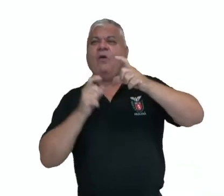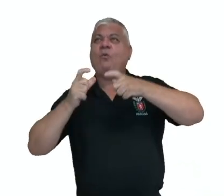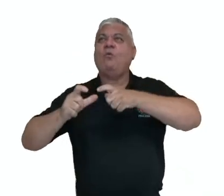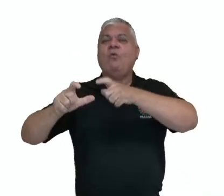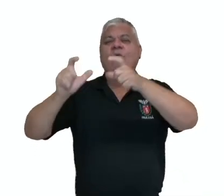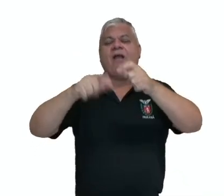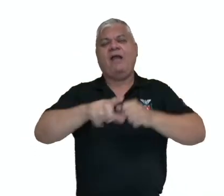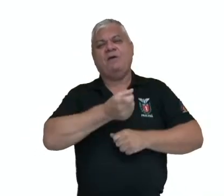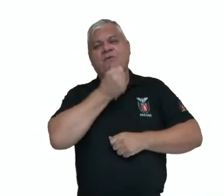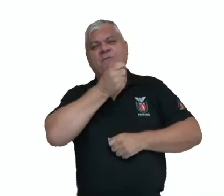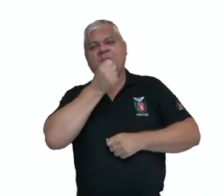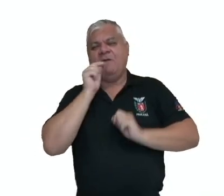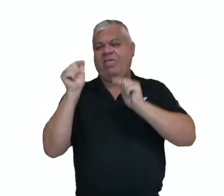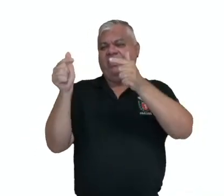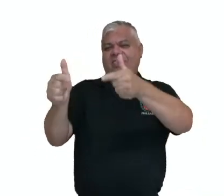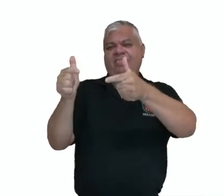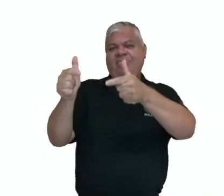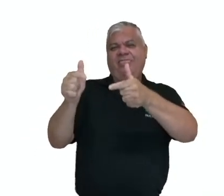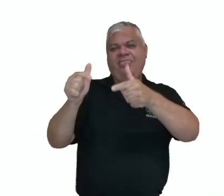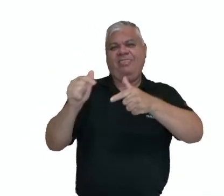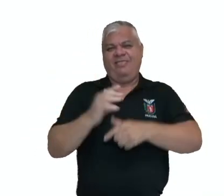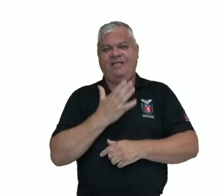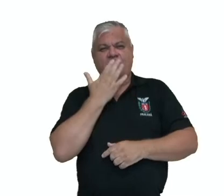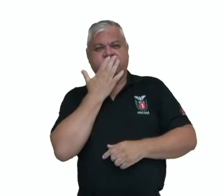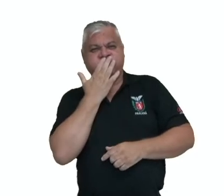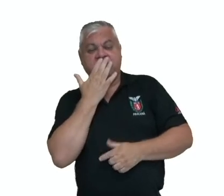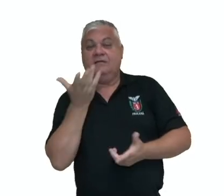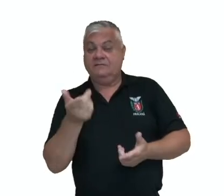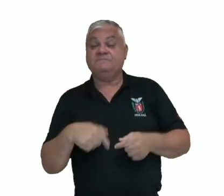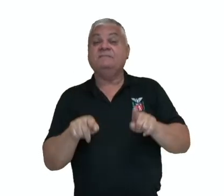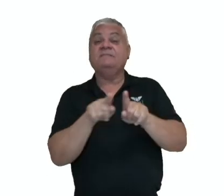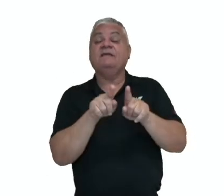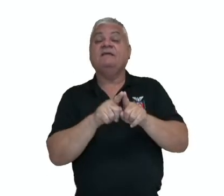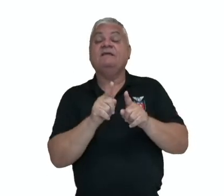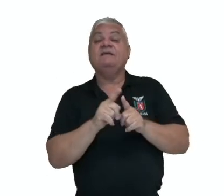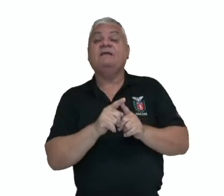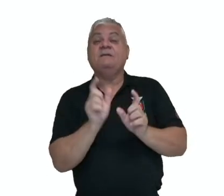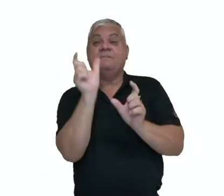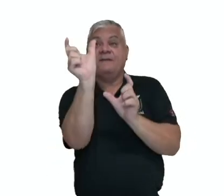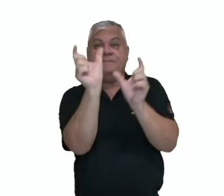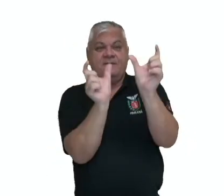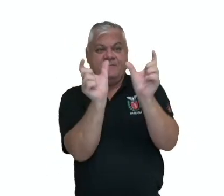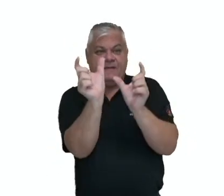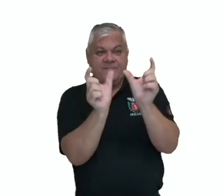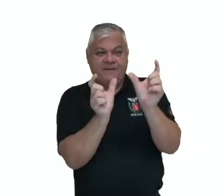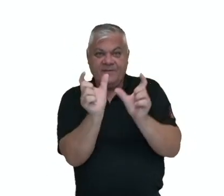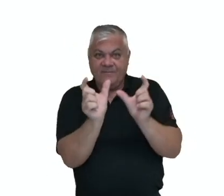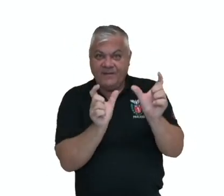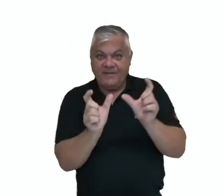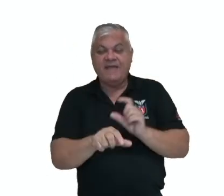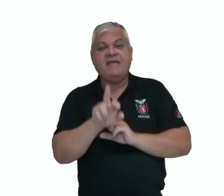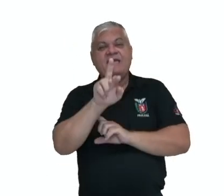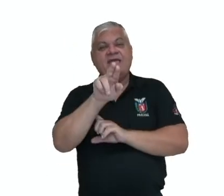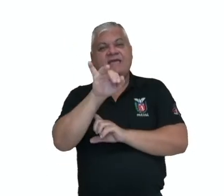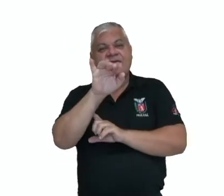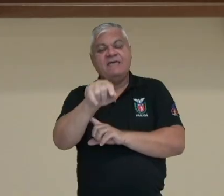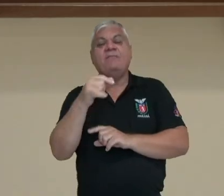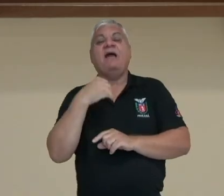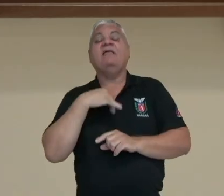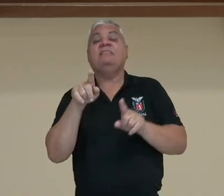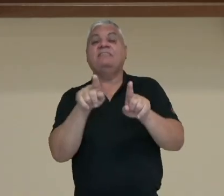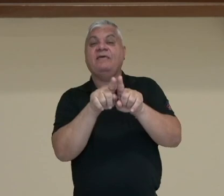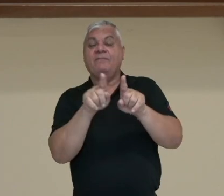ironia e sarcasmos. Quanto à sonoridade, métrica e rima. Quanto à estética, combinações sonoras ou